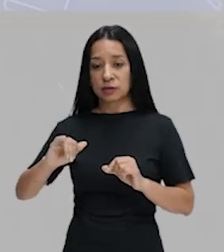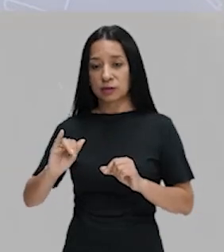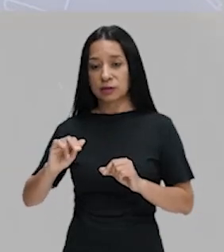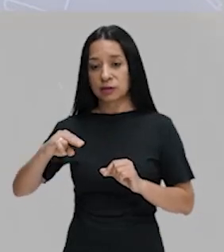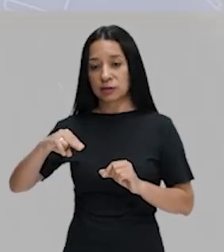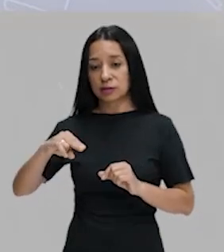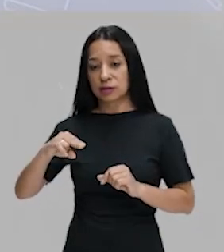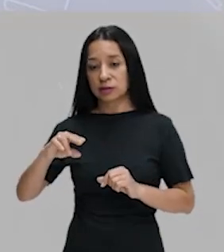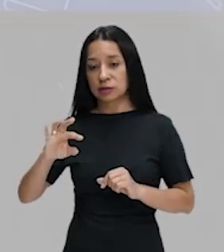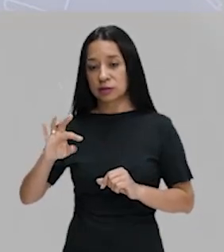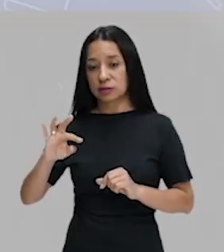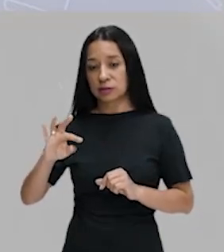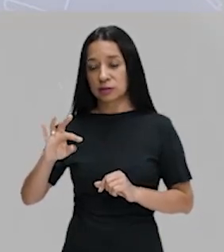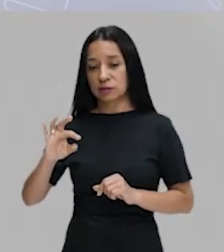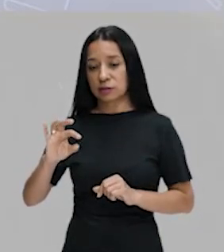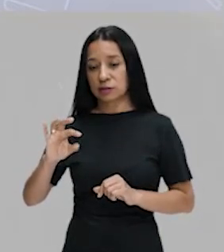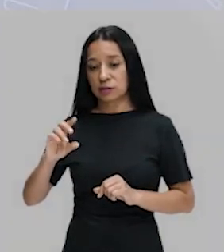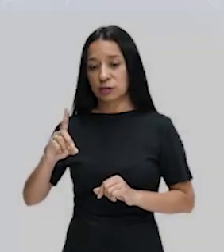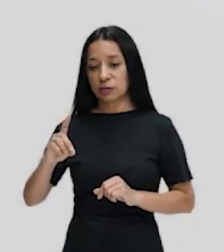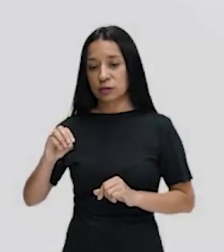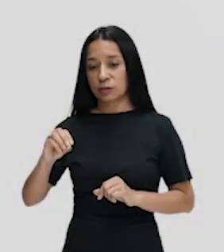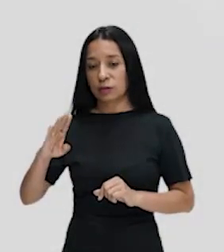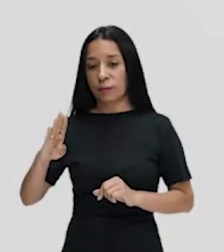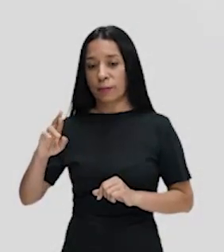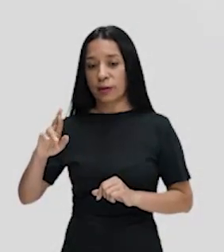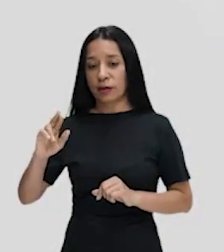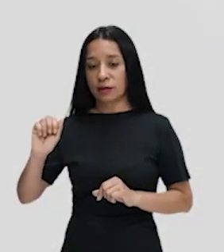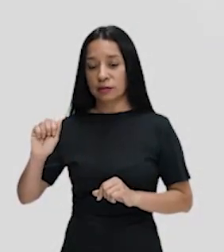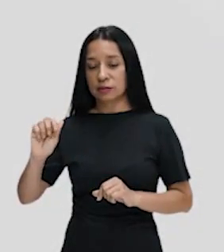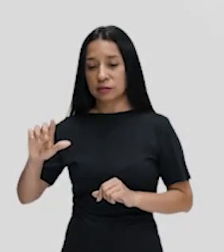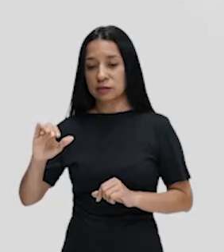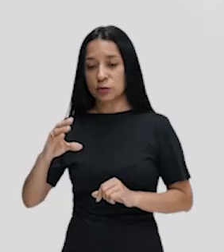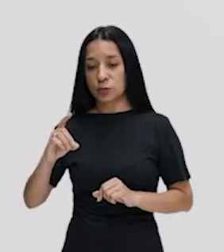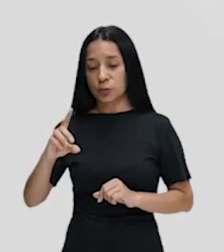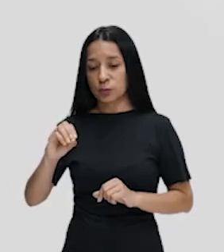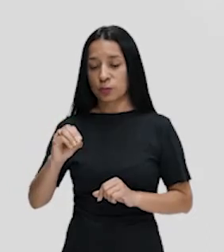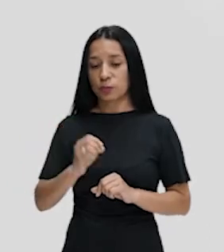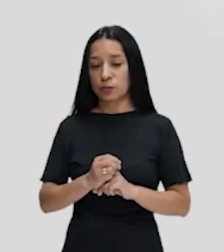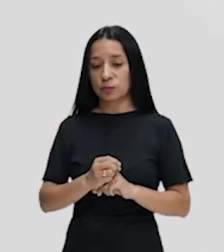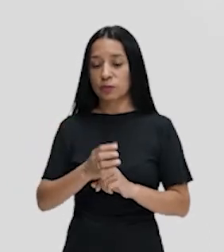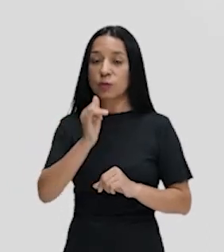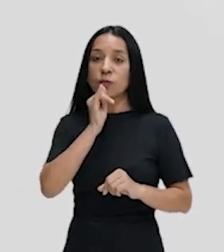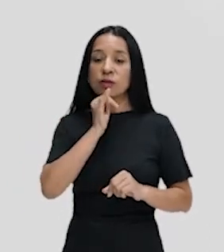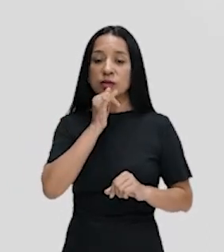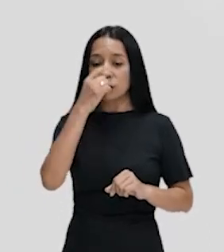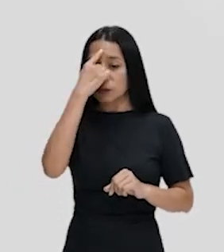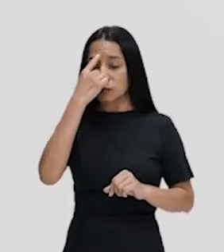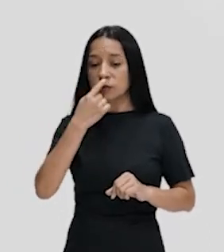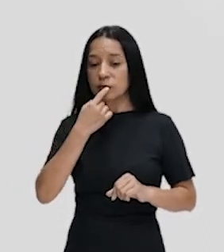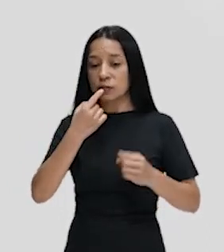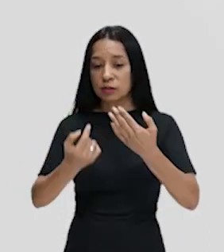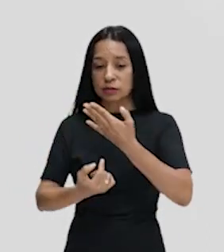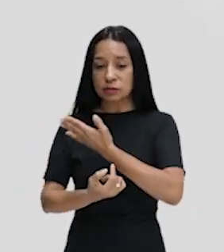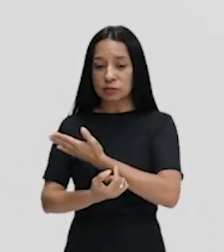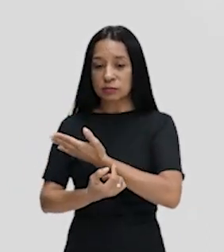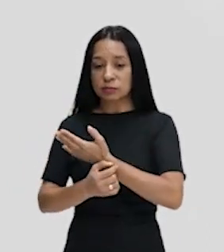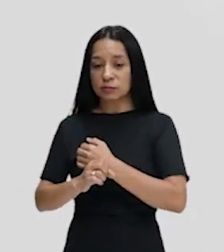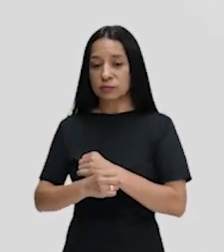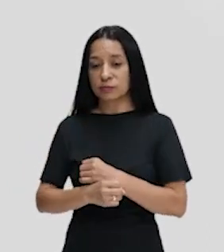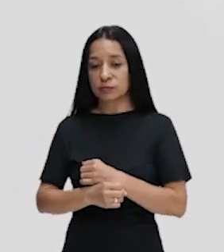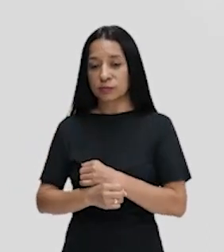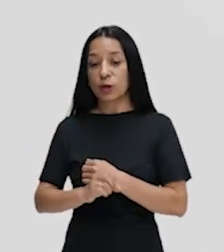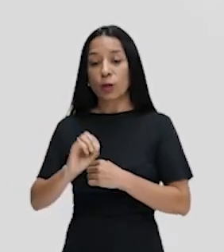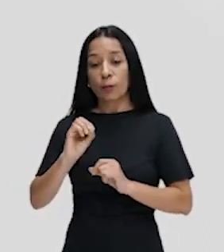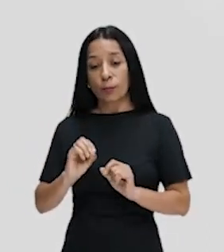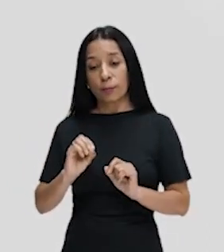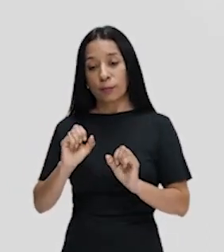ou quinidócito. Tá? E aqui é um exemplo do que pode acontecer se você entrar em contato com uma